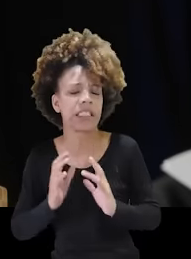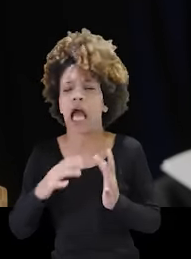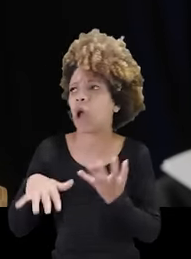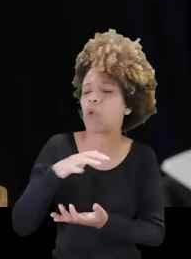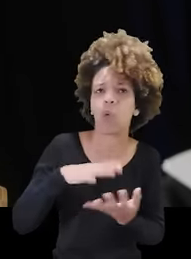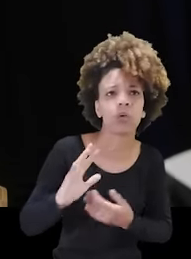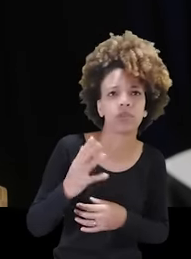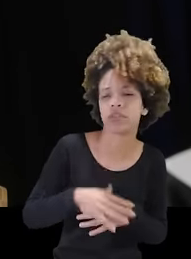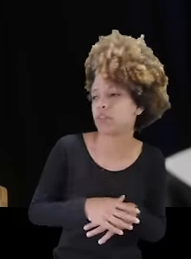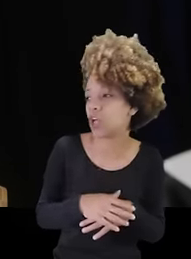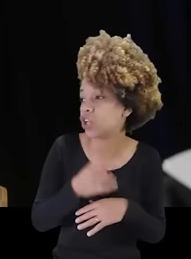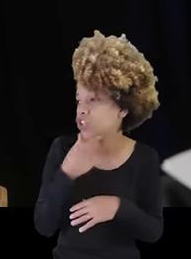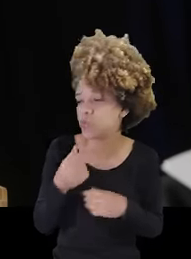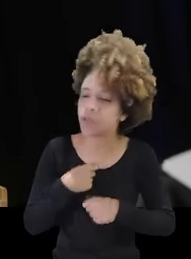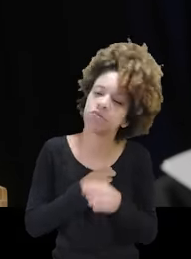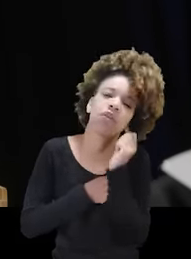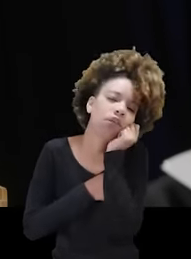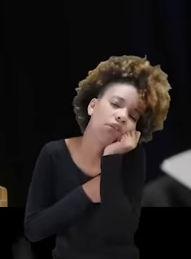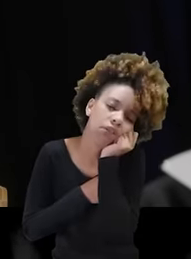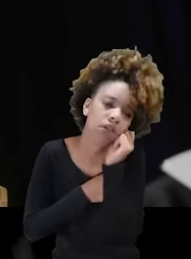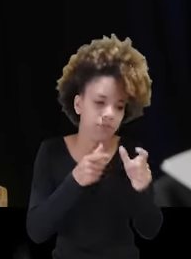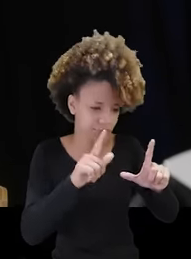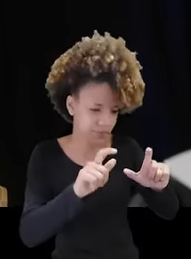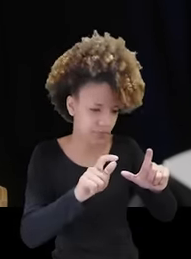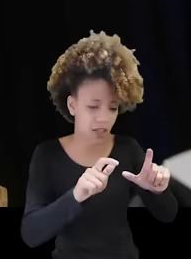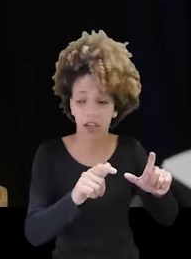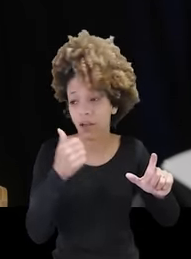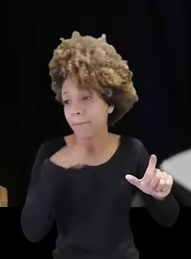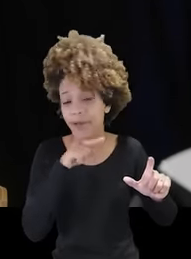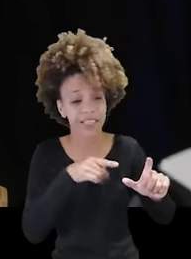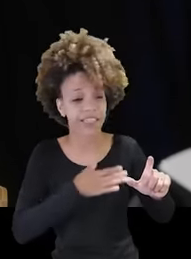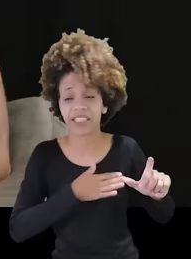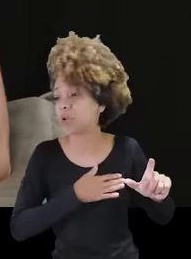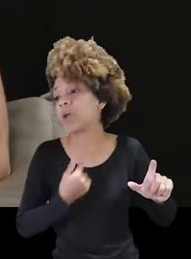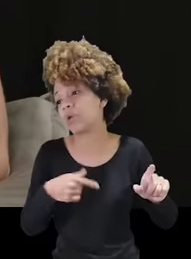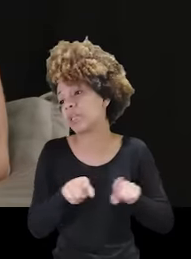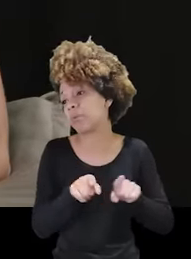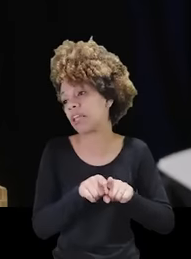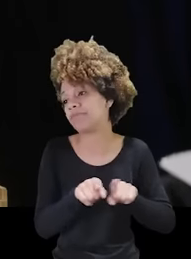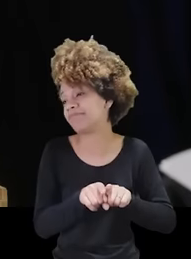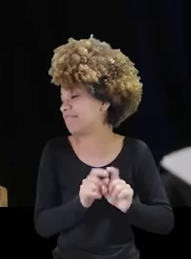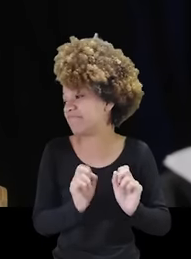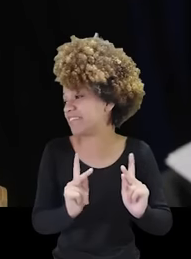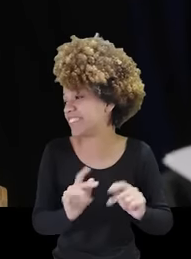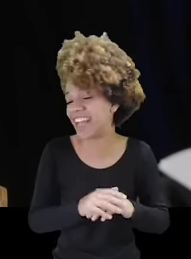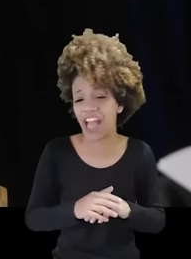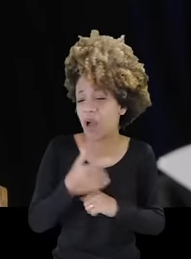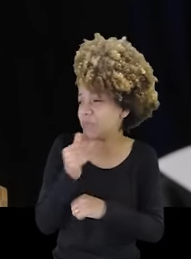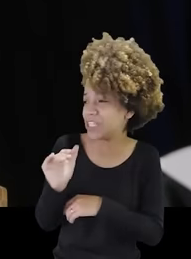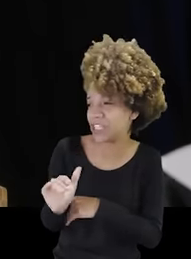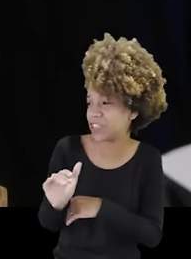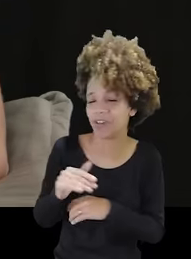eu mandei foto de um menino dormindo de uniforme assim aí eu falei mãe ele tá tranquilo então eu tô também mas tem uma coisa tão